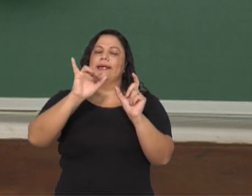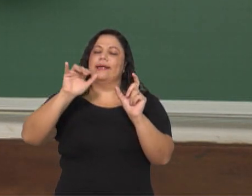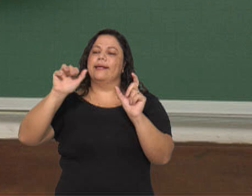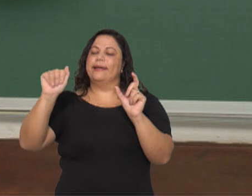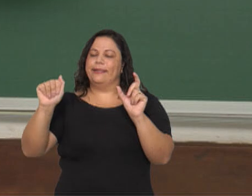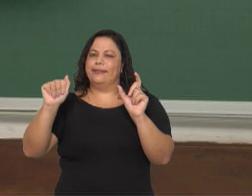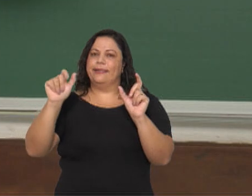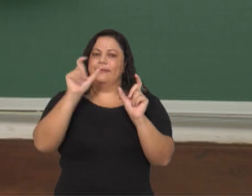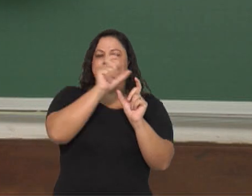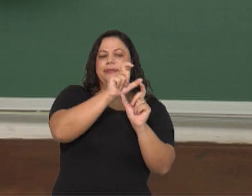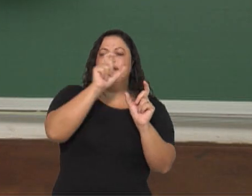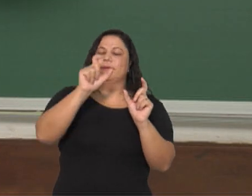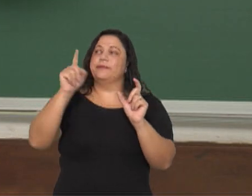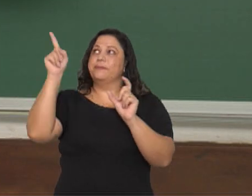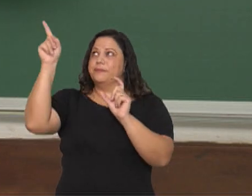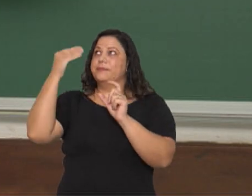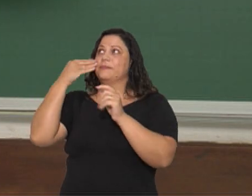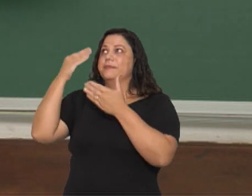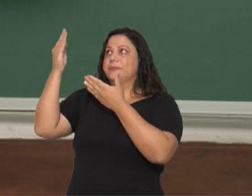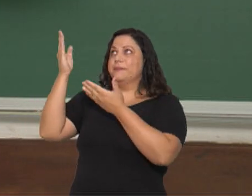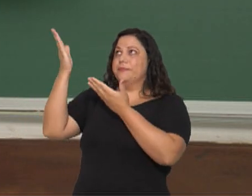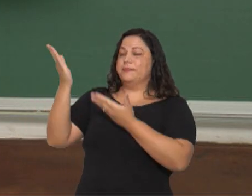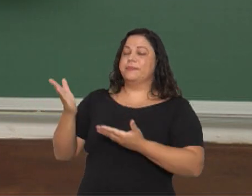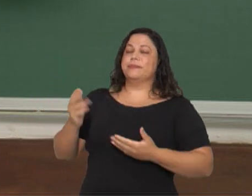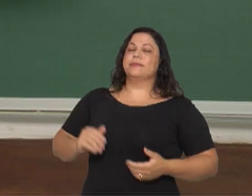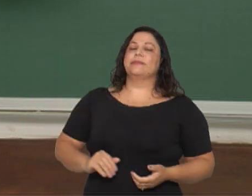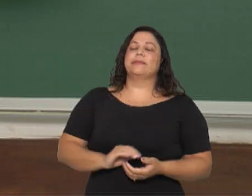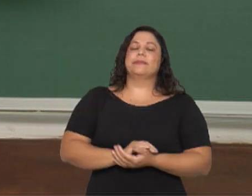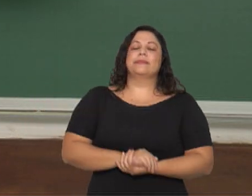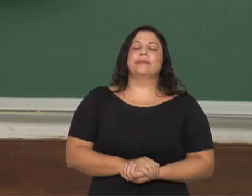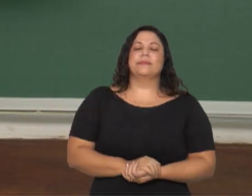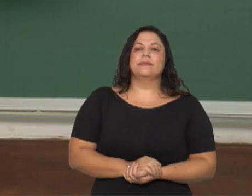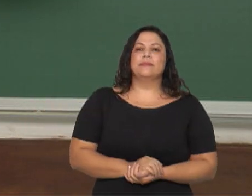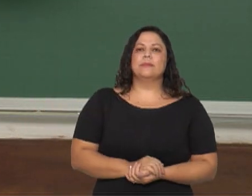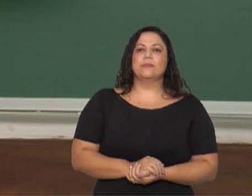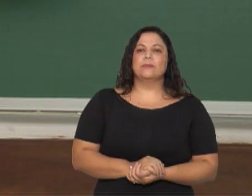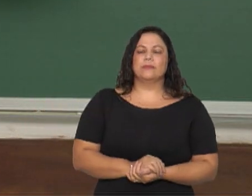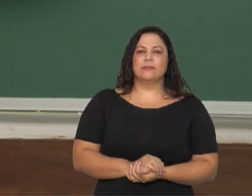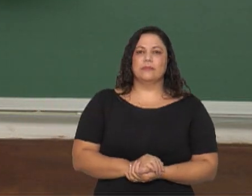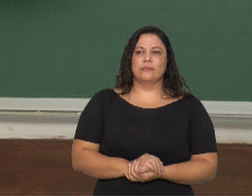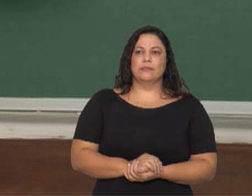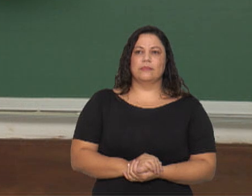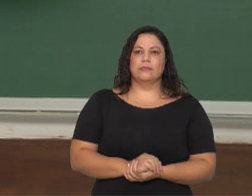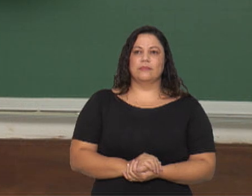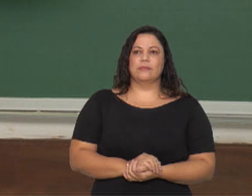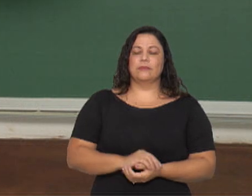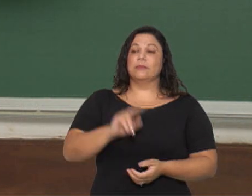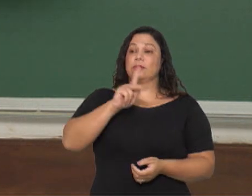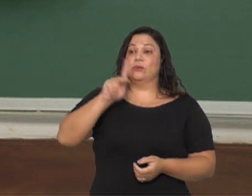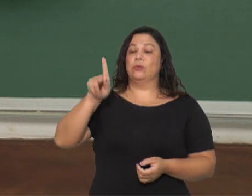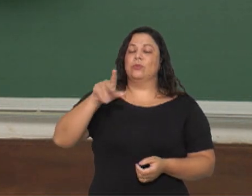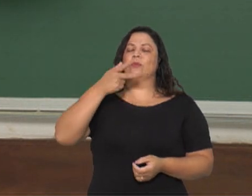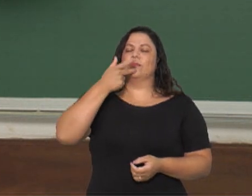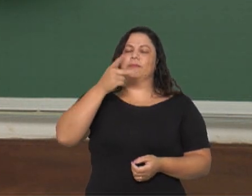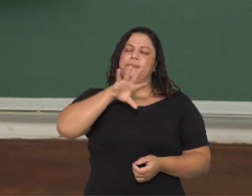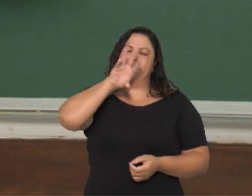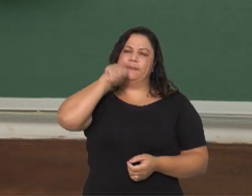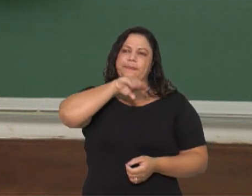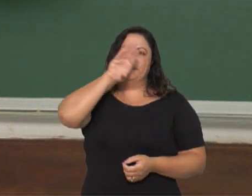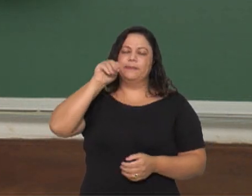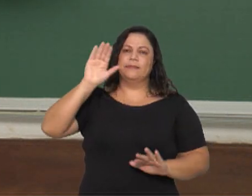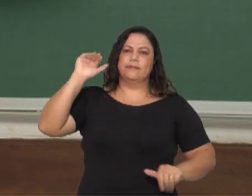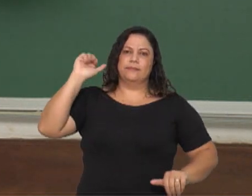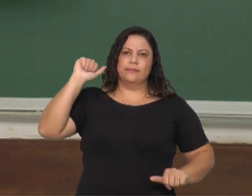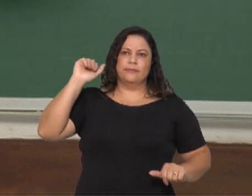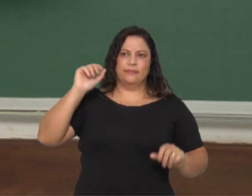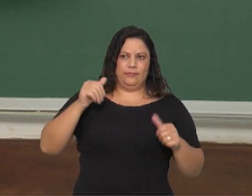Eu vendría, tu vendrías, ele vendría. Nosotros vendríamos, vosotros vendríais, eles vendriam, ok? Então